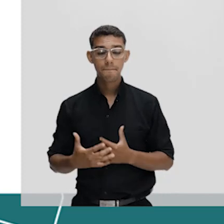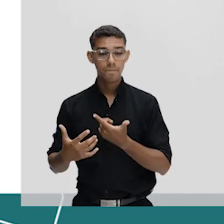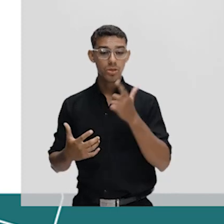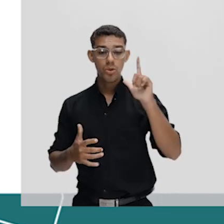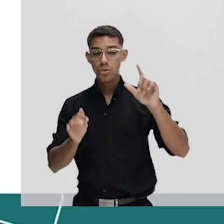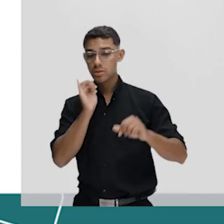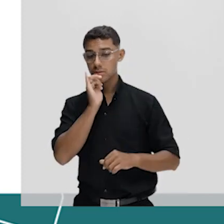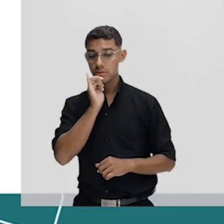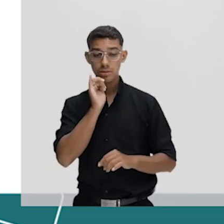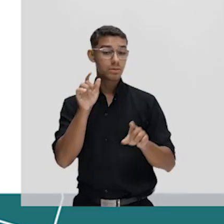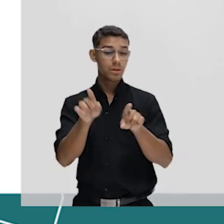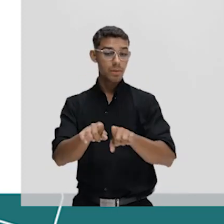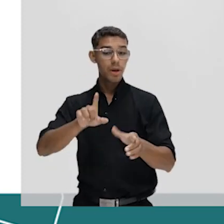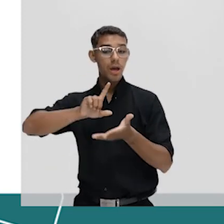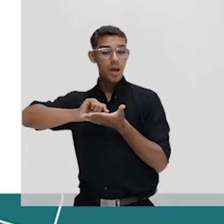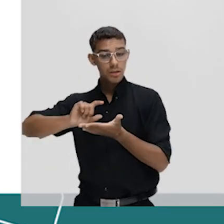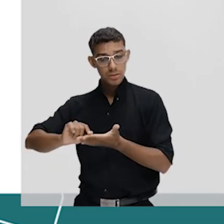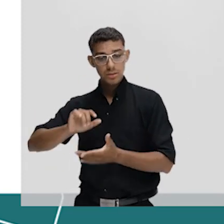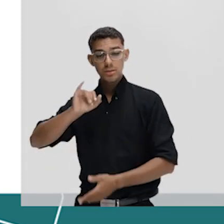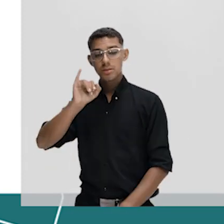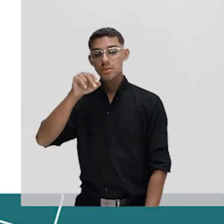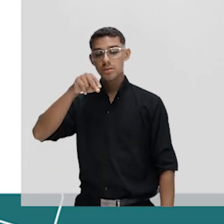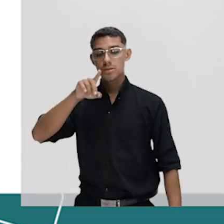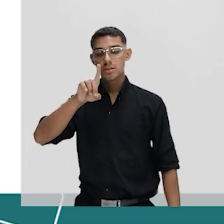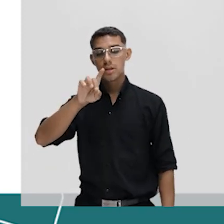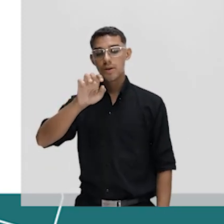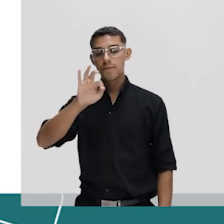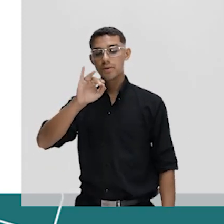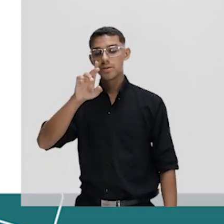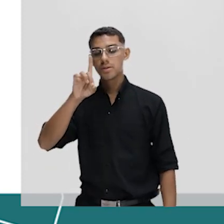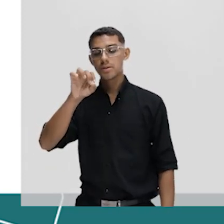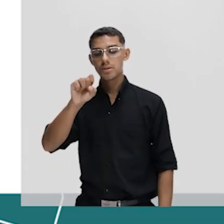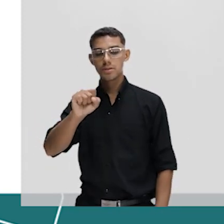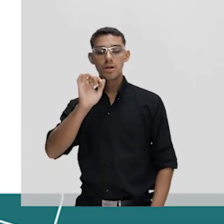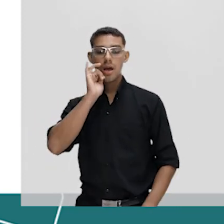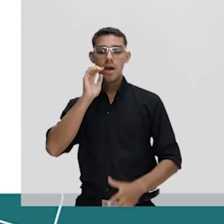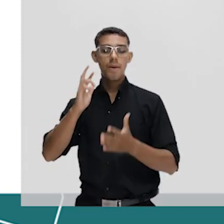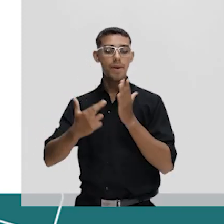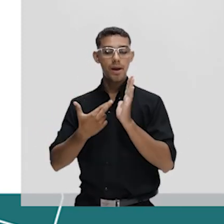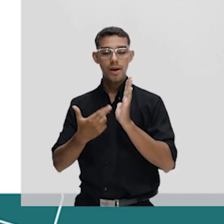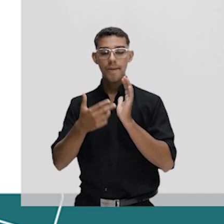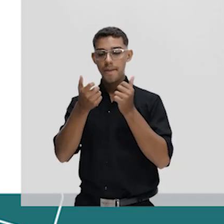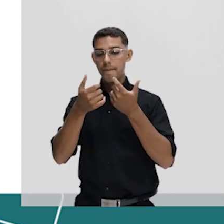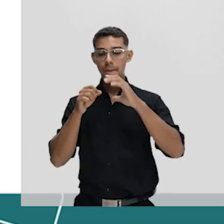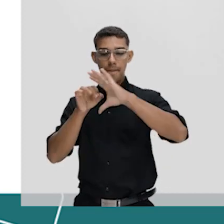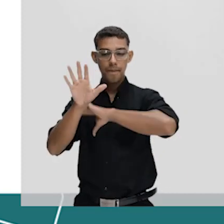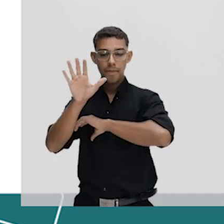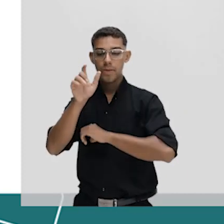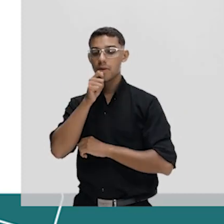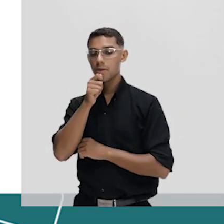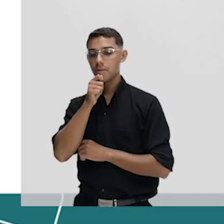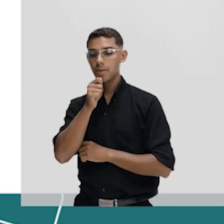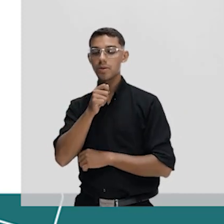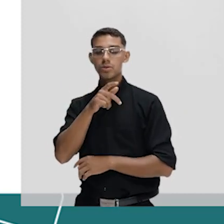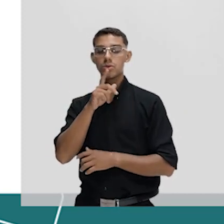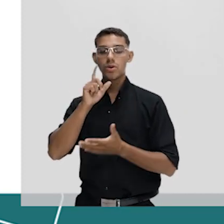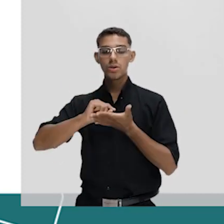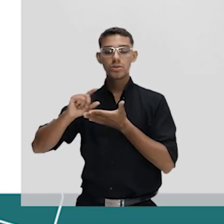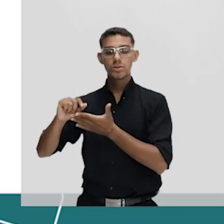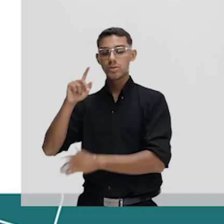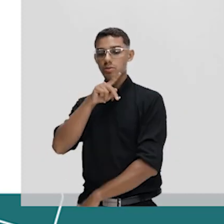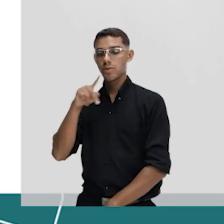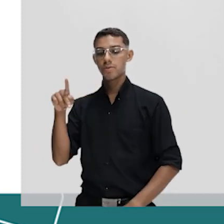Outros exemplos também com artigos indefinidos. Uma revista publicou a reportagem sobre o artigo do professor.